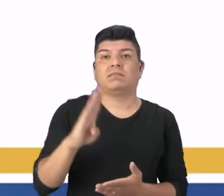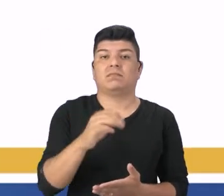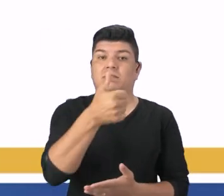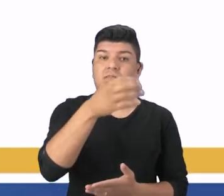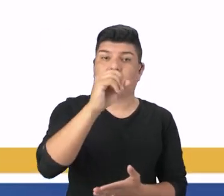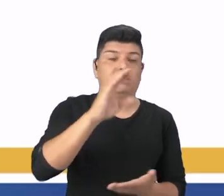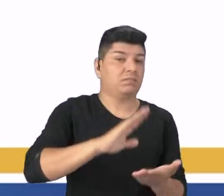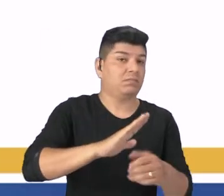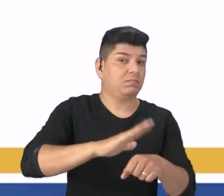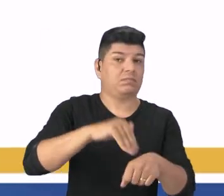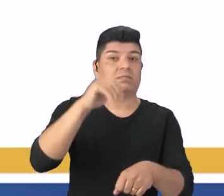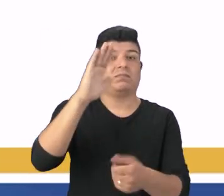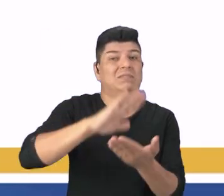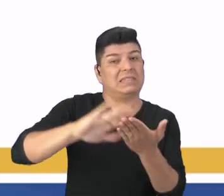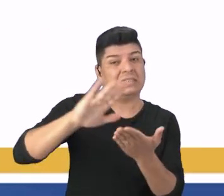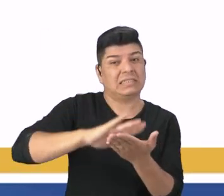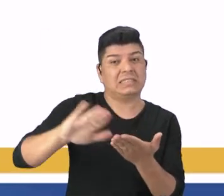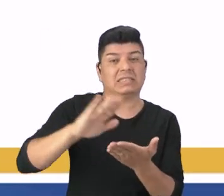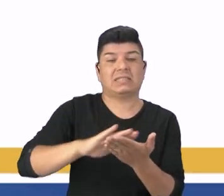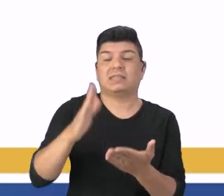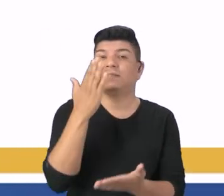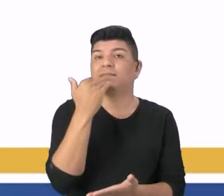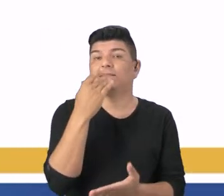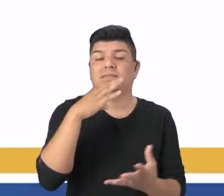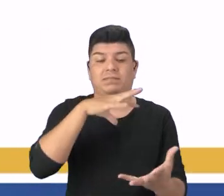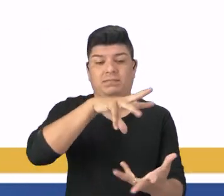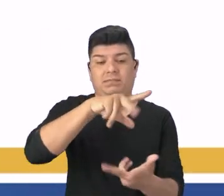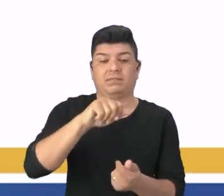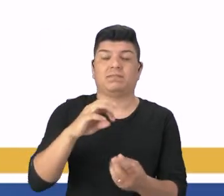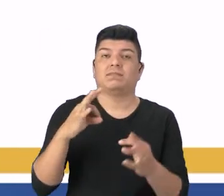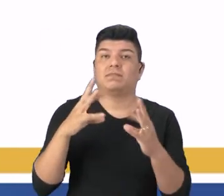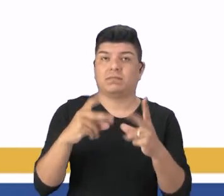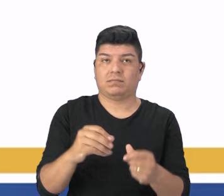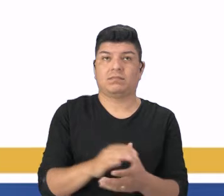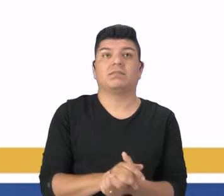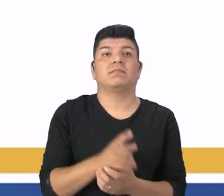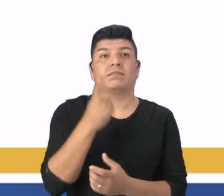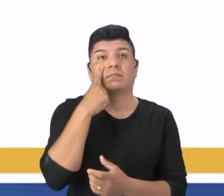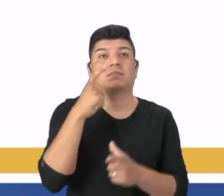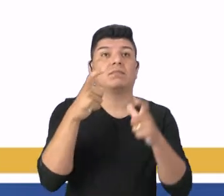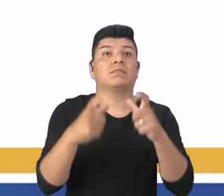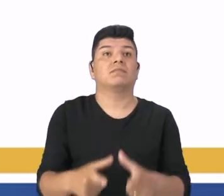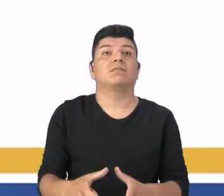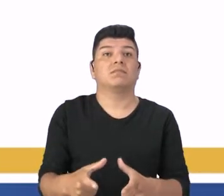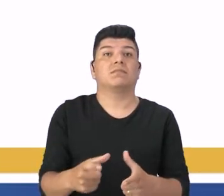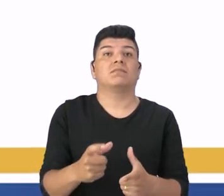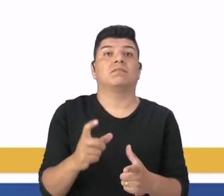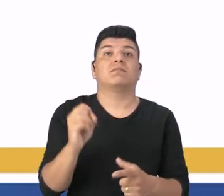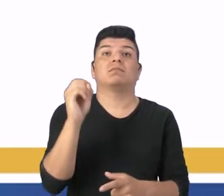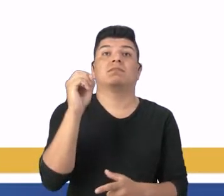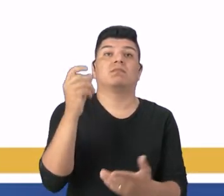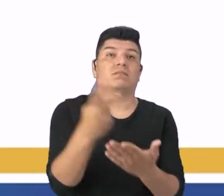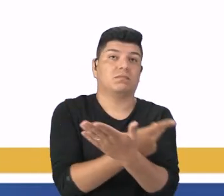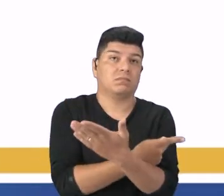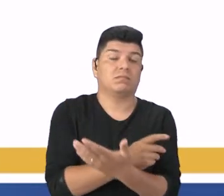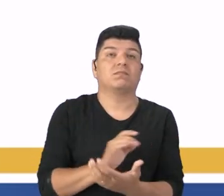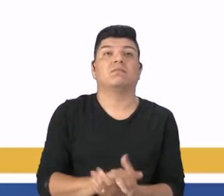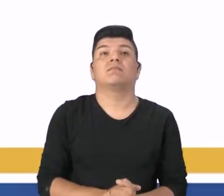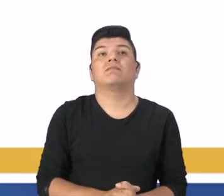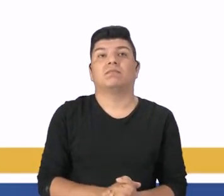países que mais descartam alimentos em todo o mundo. Olha só onde acontecem os descartes ou